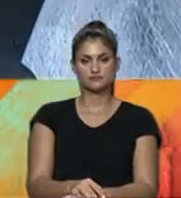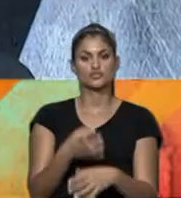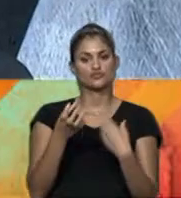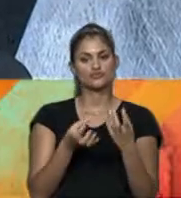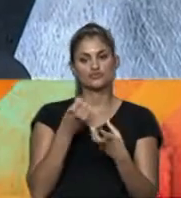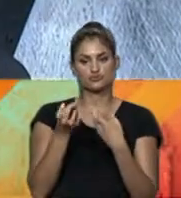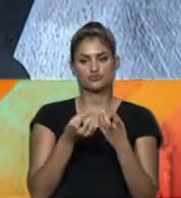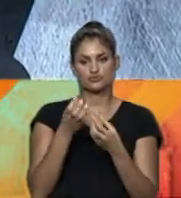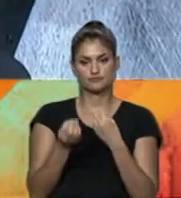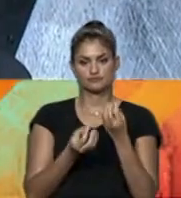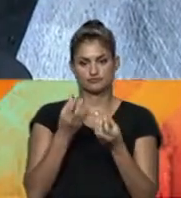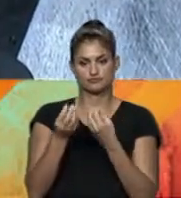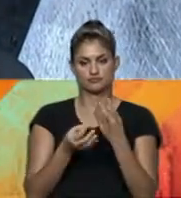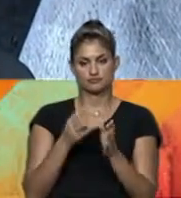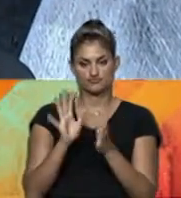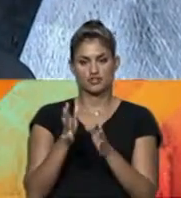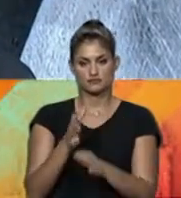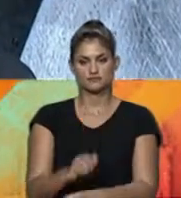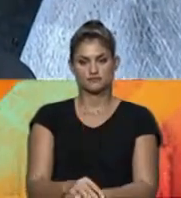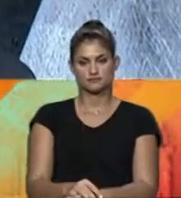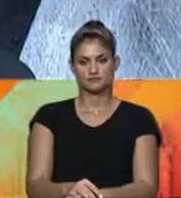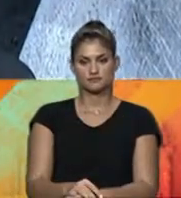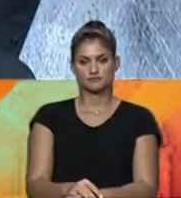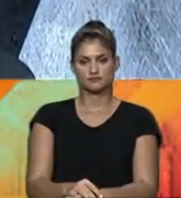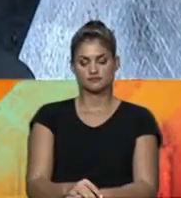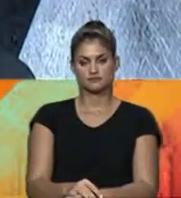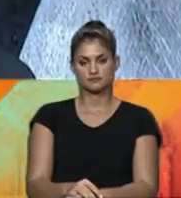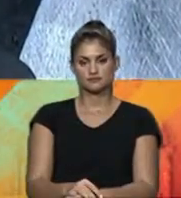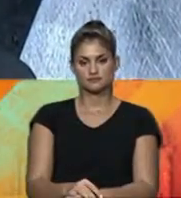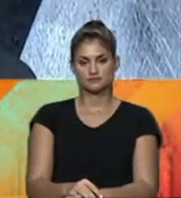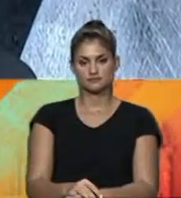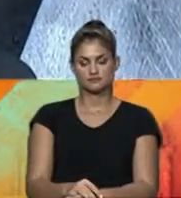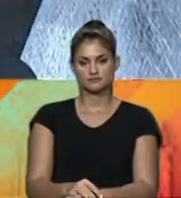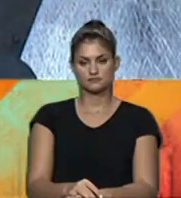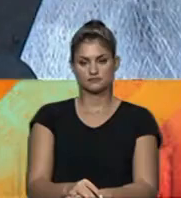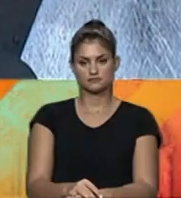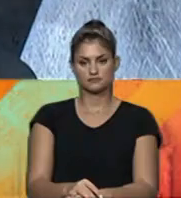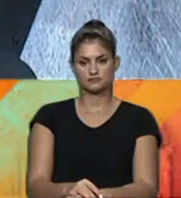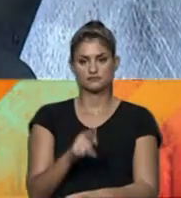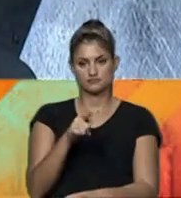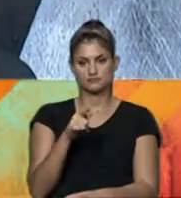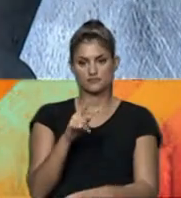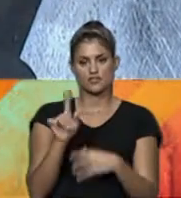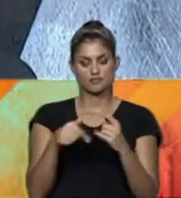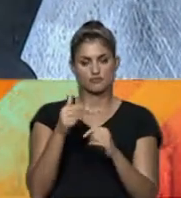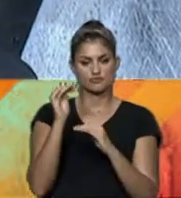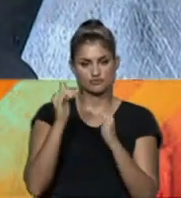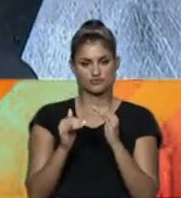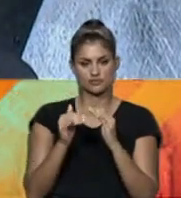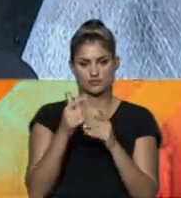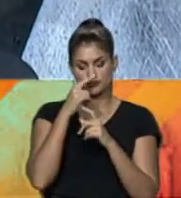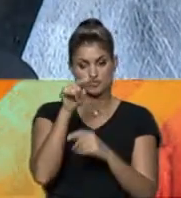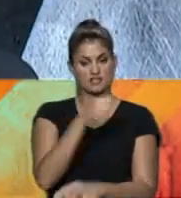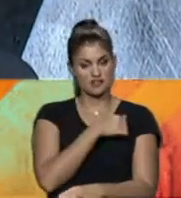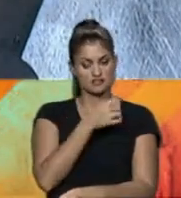ferver, javali. A ferver, não é? E ele aqui já vai... aquela redução que depois os telespectadores lá em